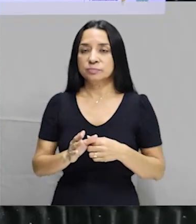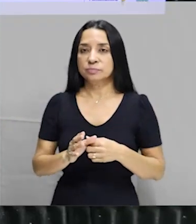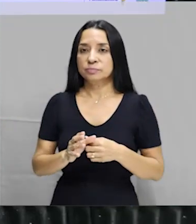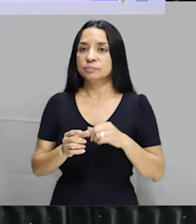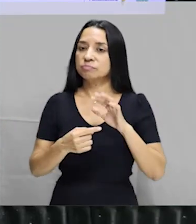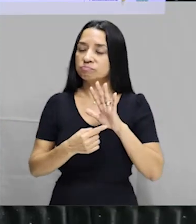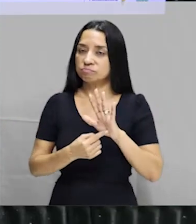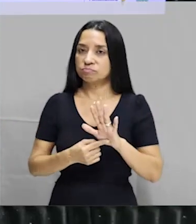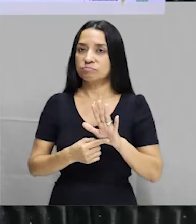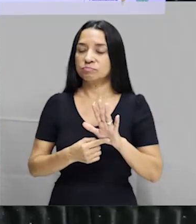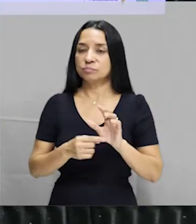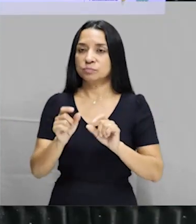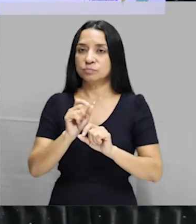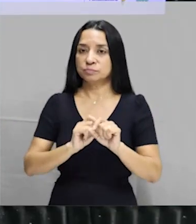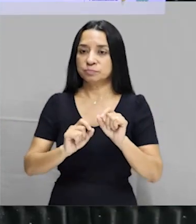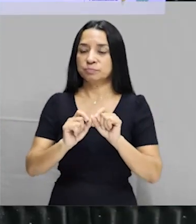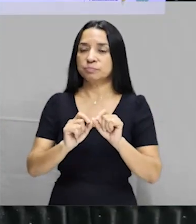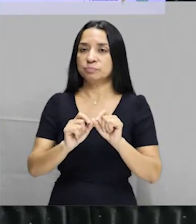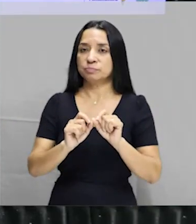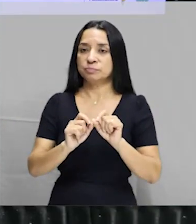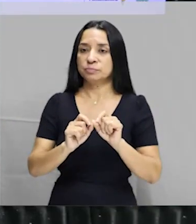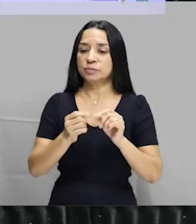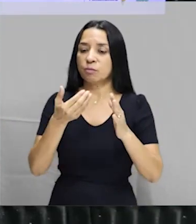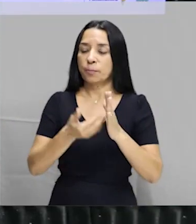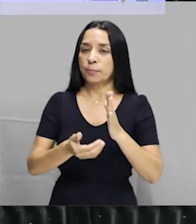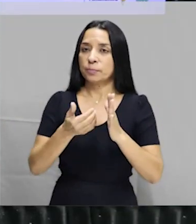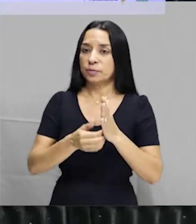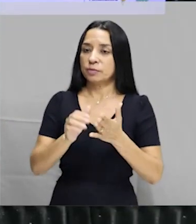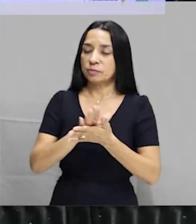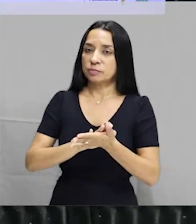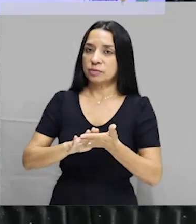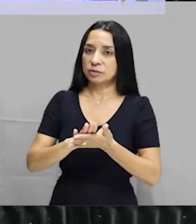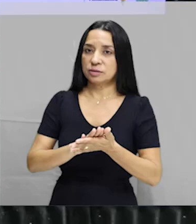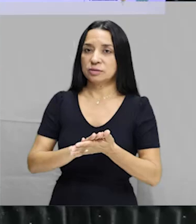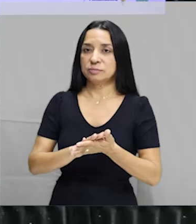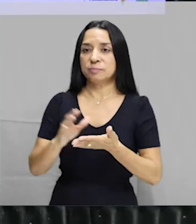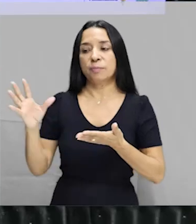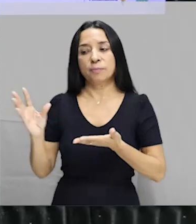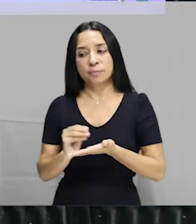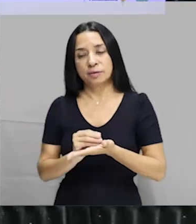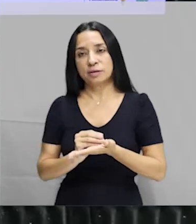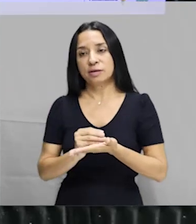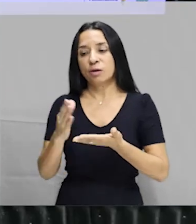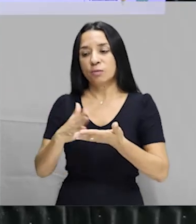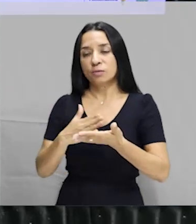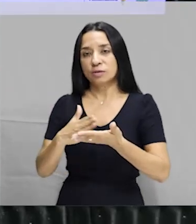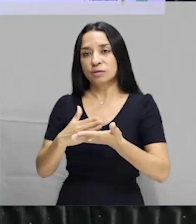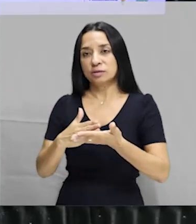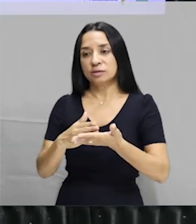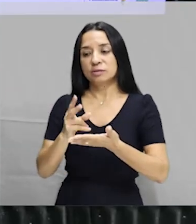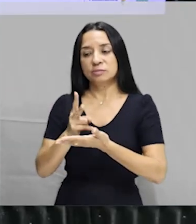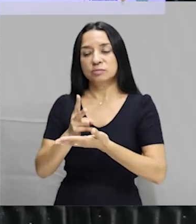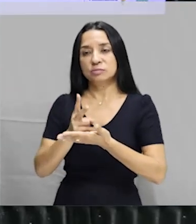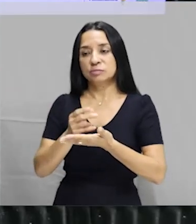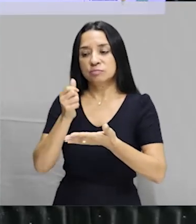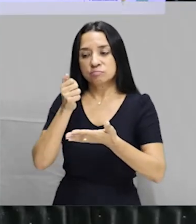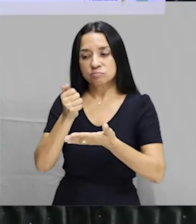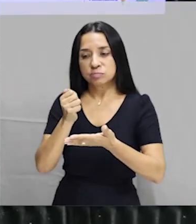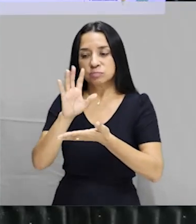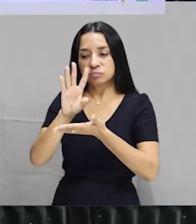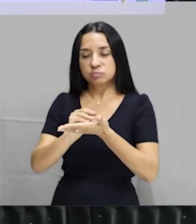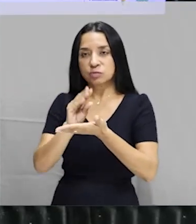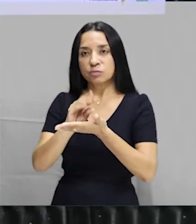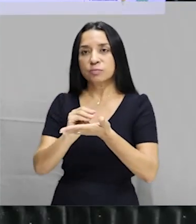aquele toque para que vocês não percam nada. Tem o caderno, caneta sempre à mão para anotar algo